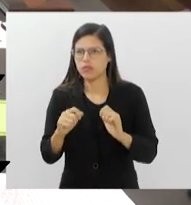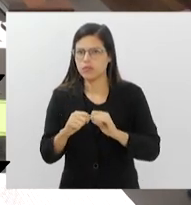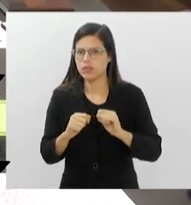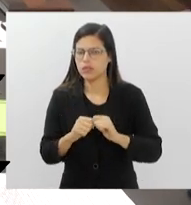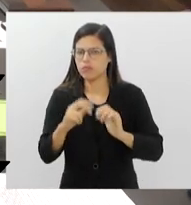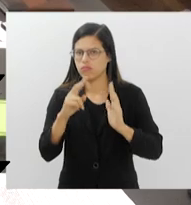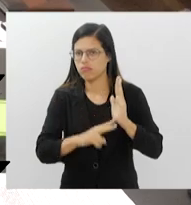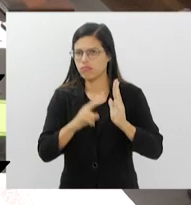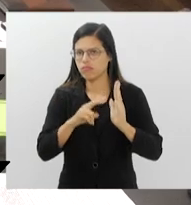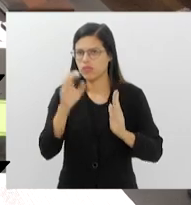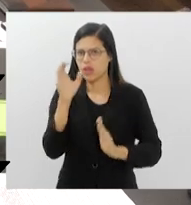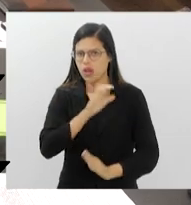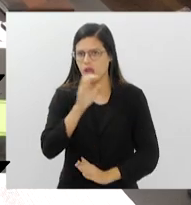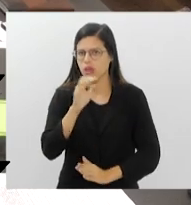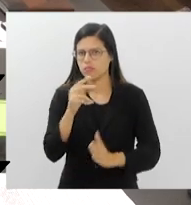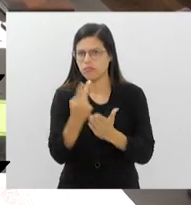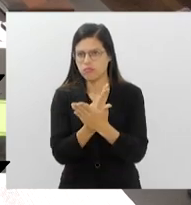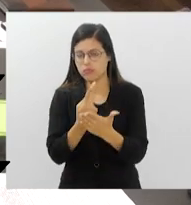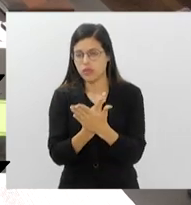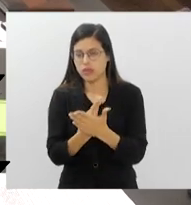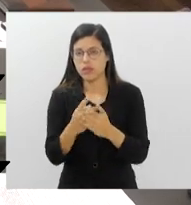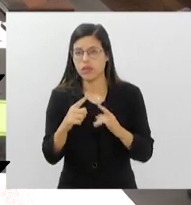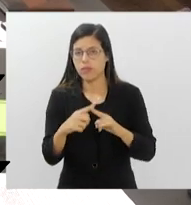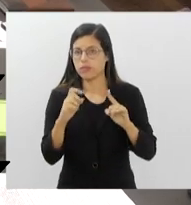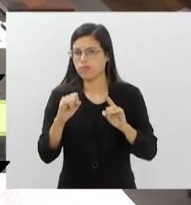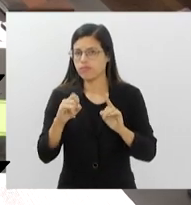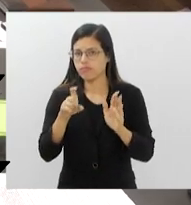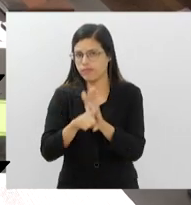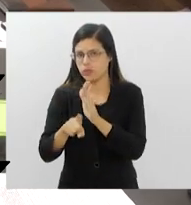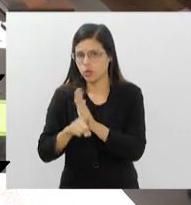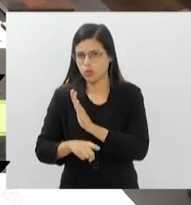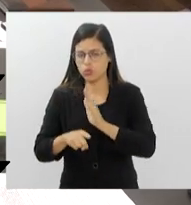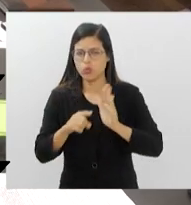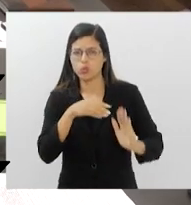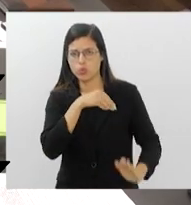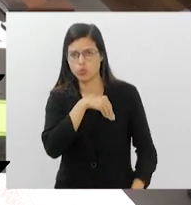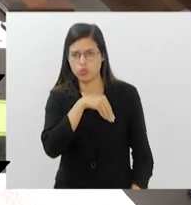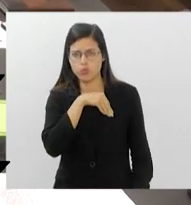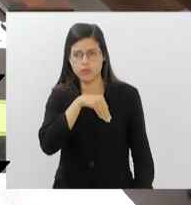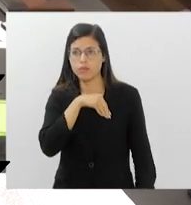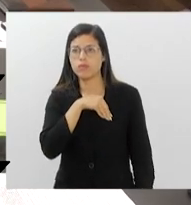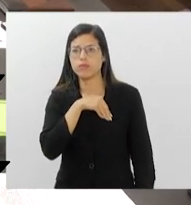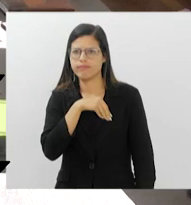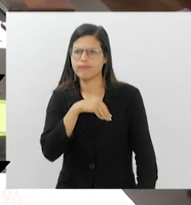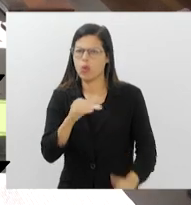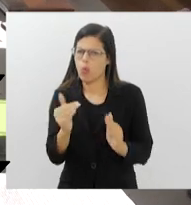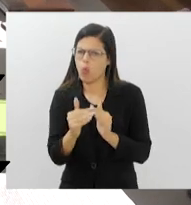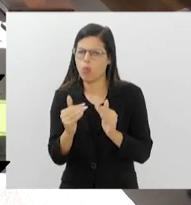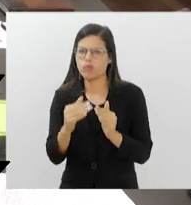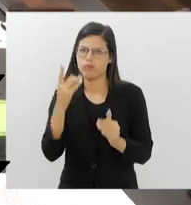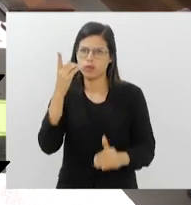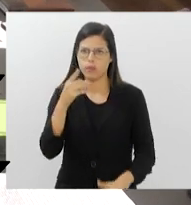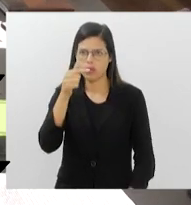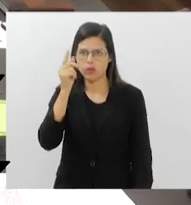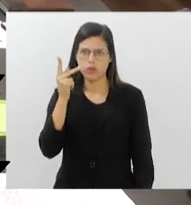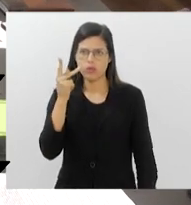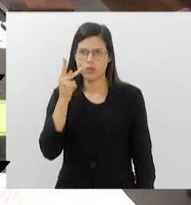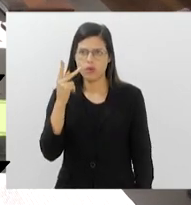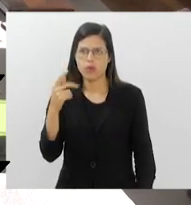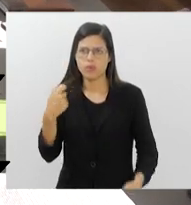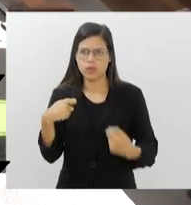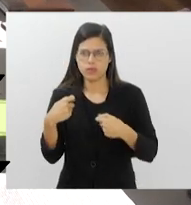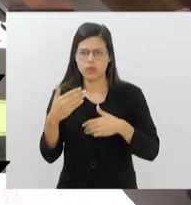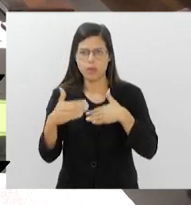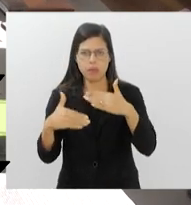me equivocado mas é se Claro se trata de desconto em folha tem completa razão o deputado Lu luí Paulo Aí teria que ter um processo licitatório um